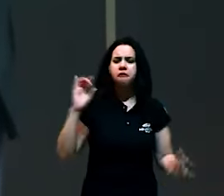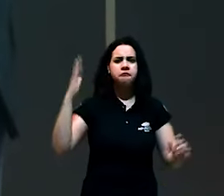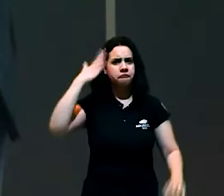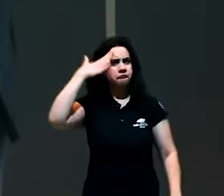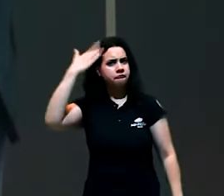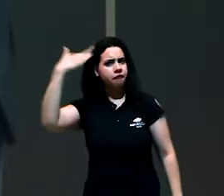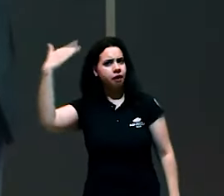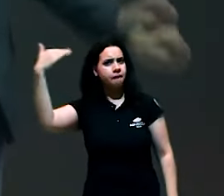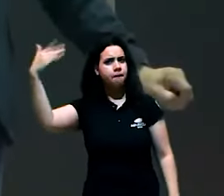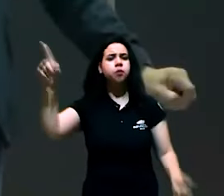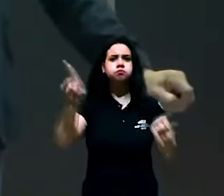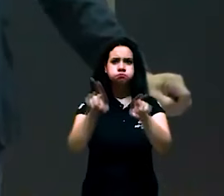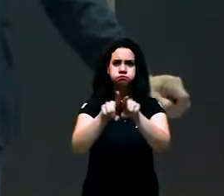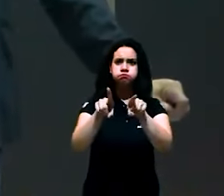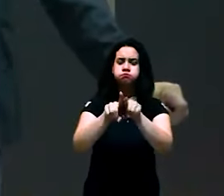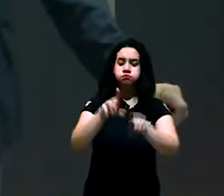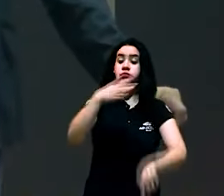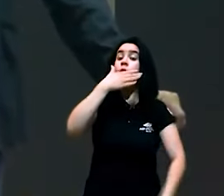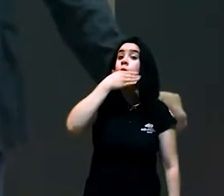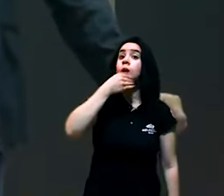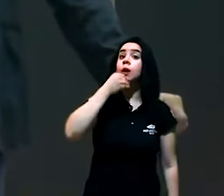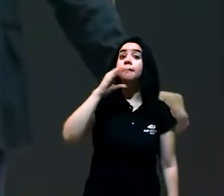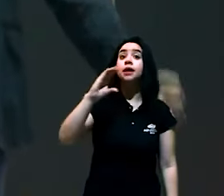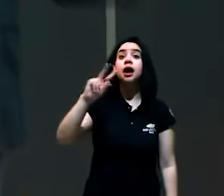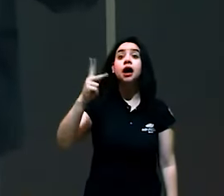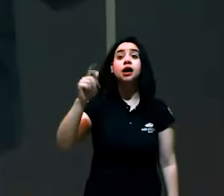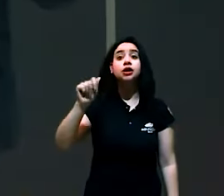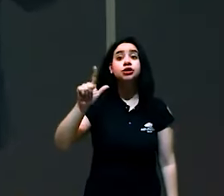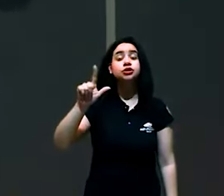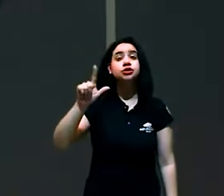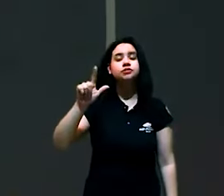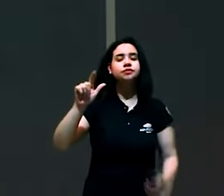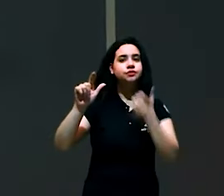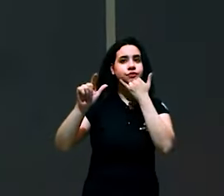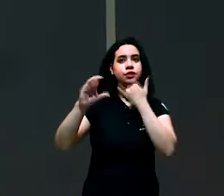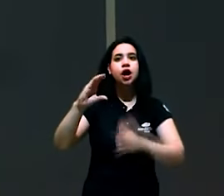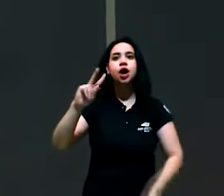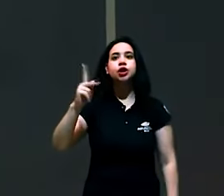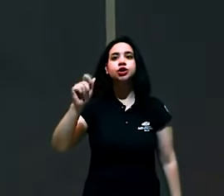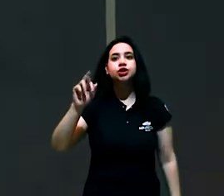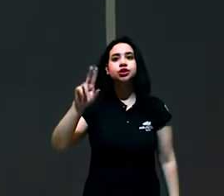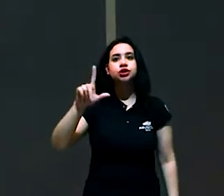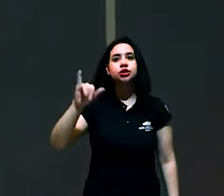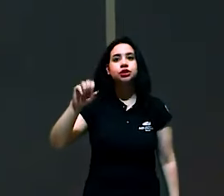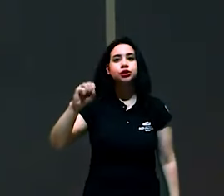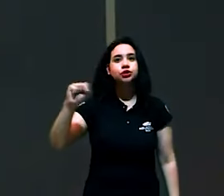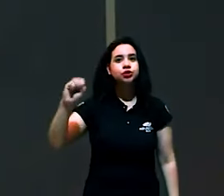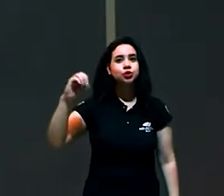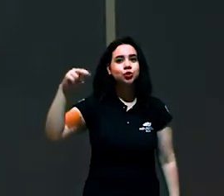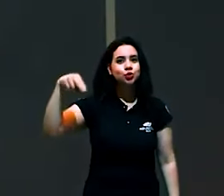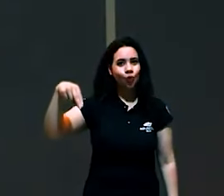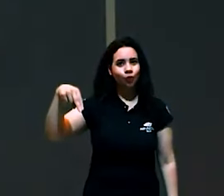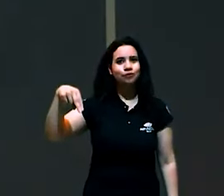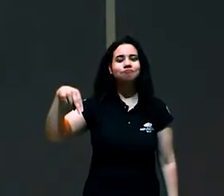E esse fogo ele trouxe para a igreja de Deus. E eu vou pregar na igreja de Deus nos Estados Unidos. E